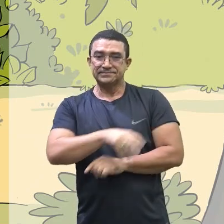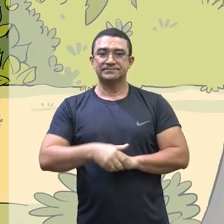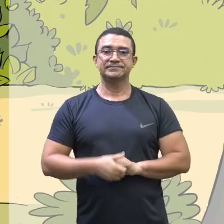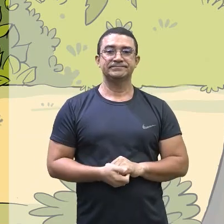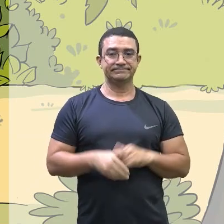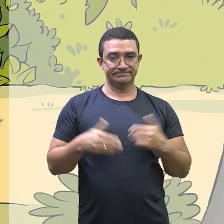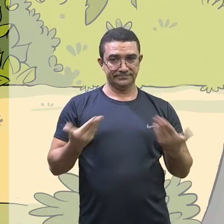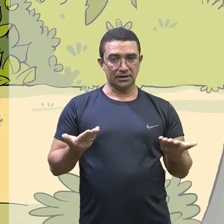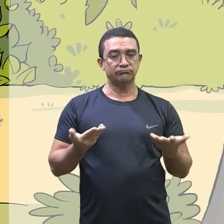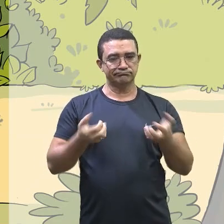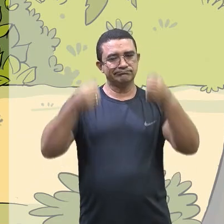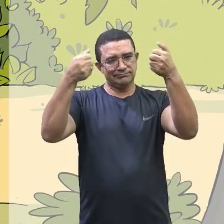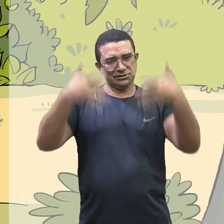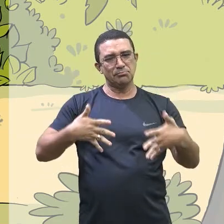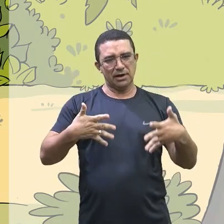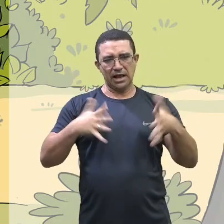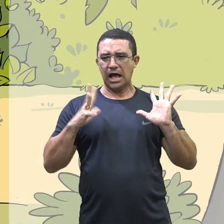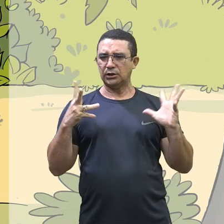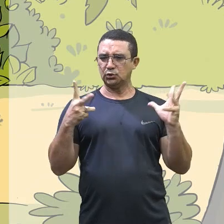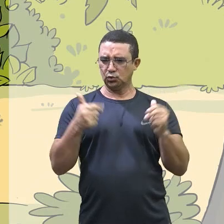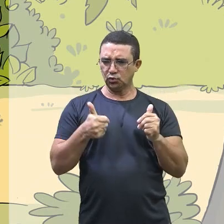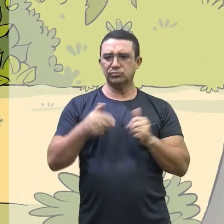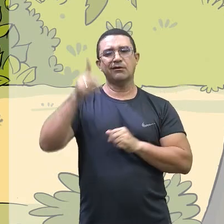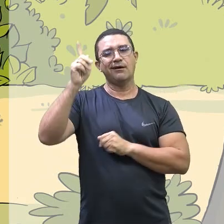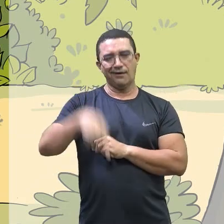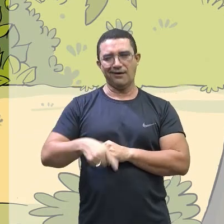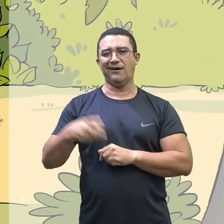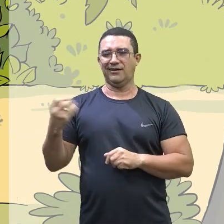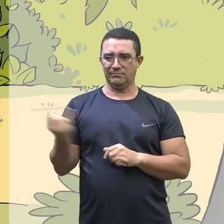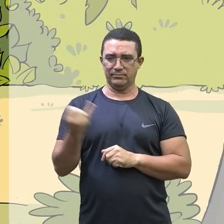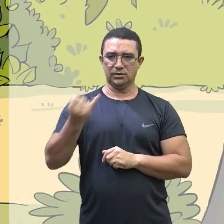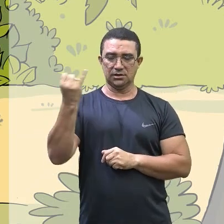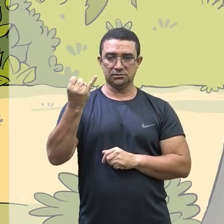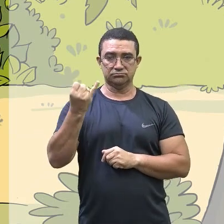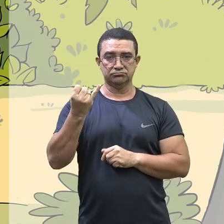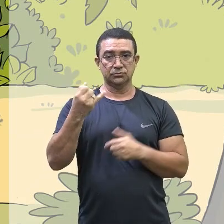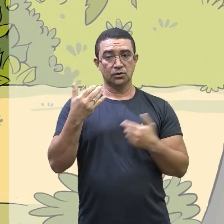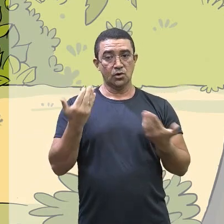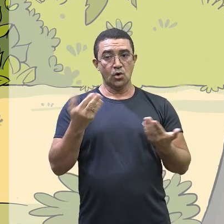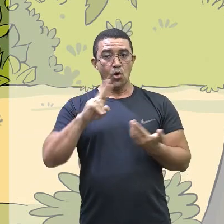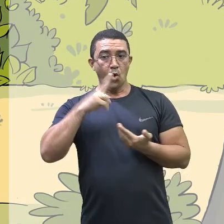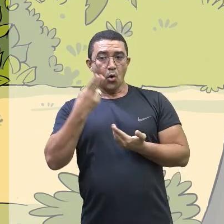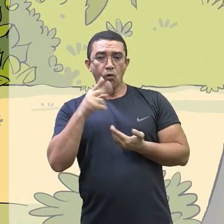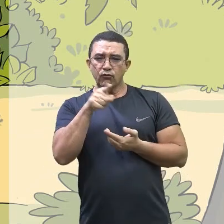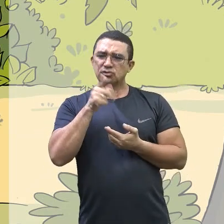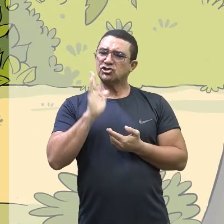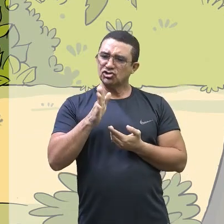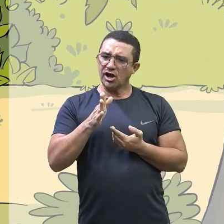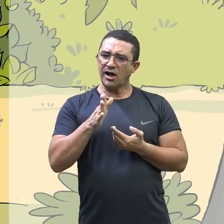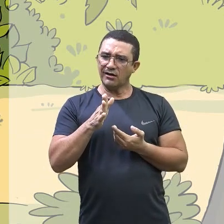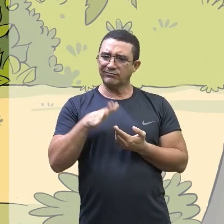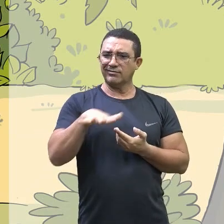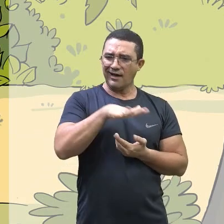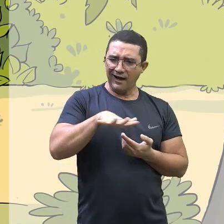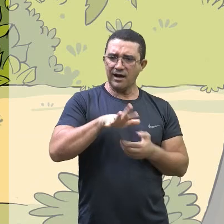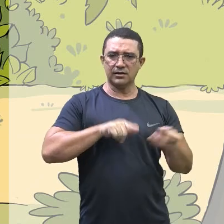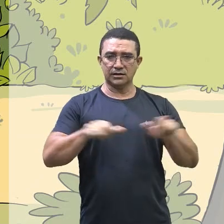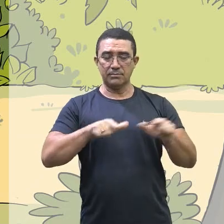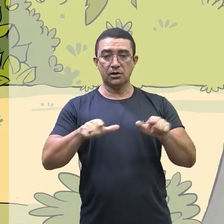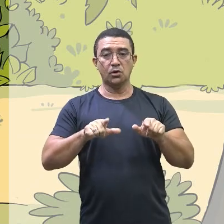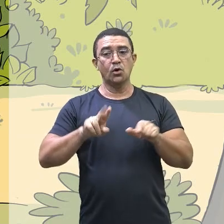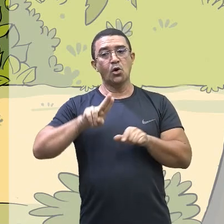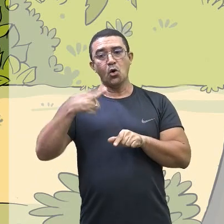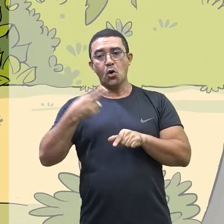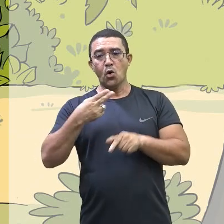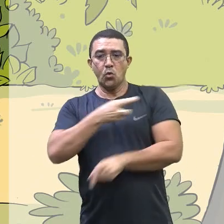Eu vou lhe dizer que é tudo muito importante, porque ou você já está inserido aí no campo de trabalho, ou logo mais, ao